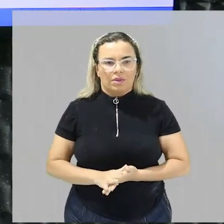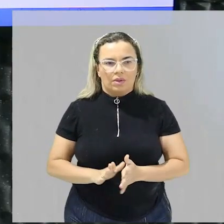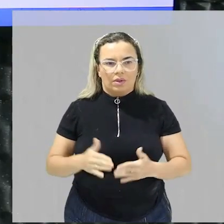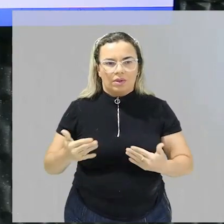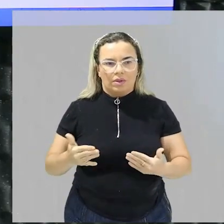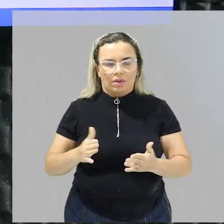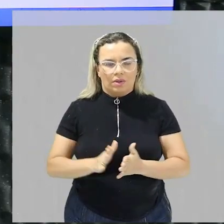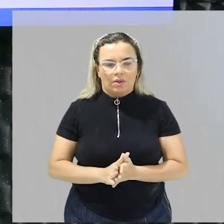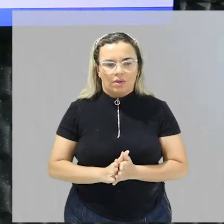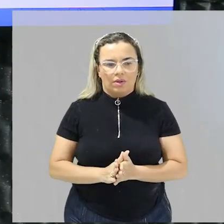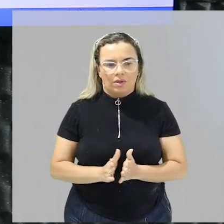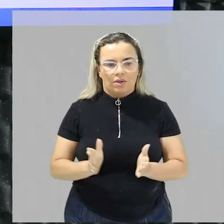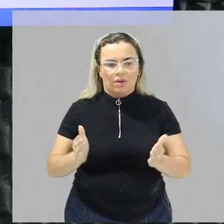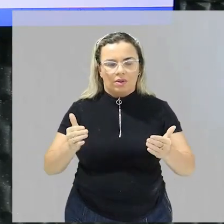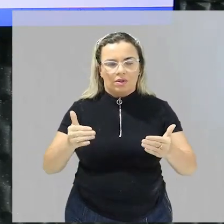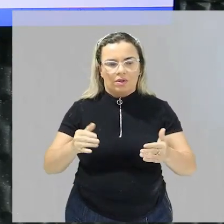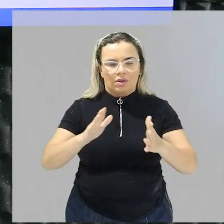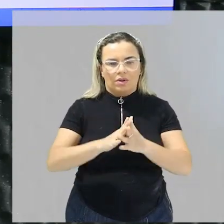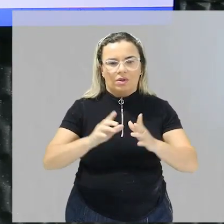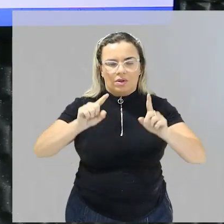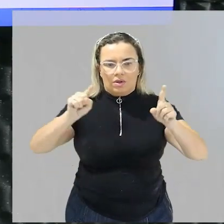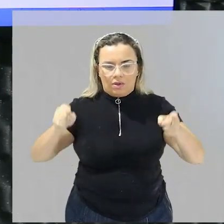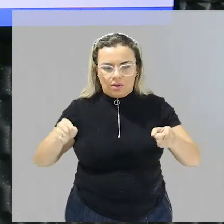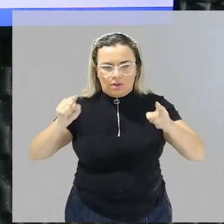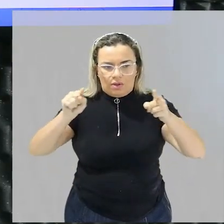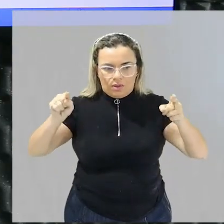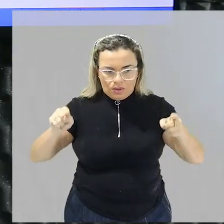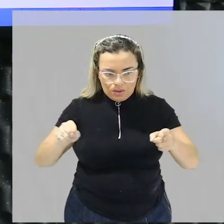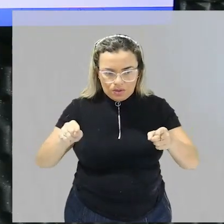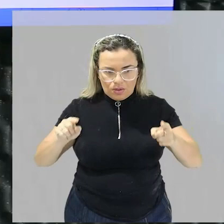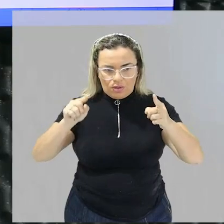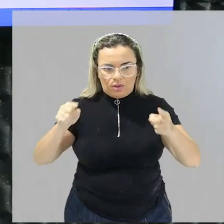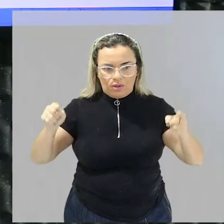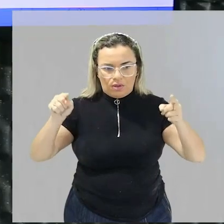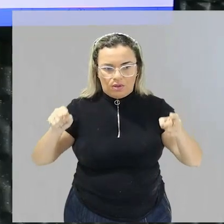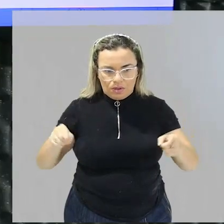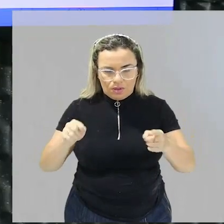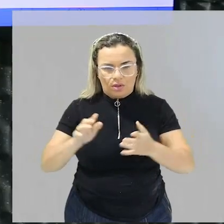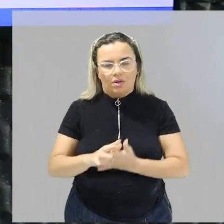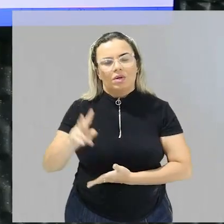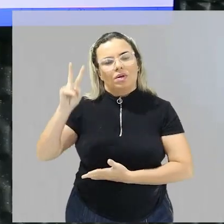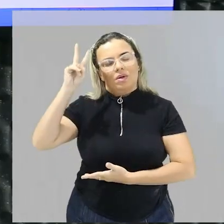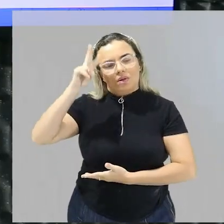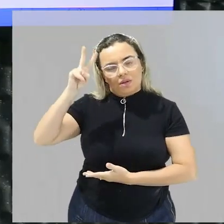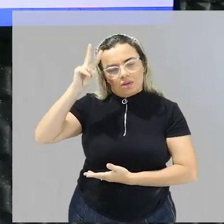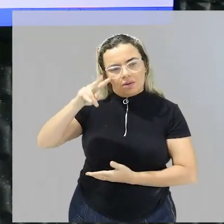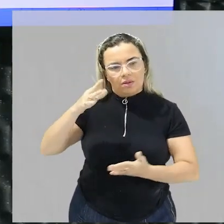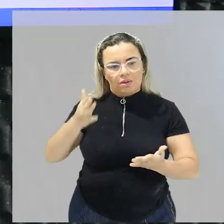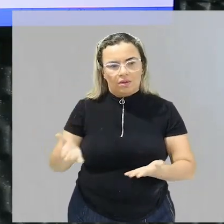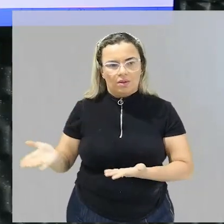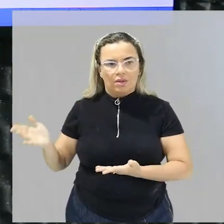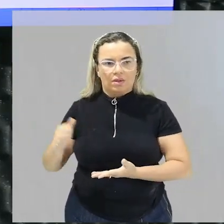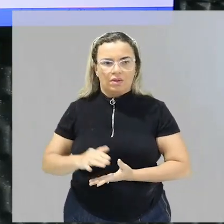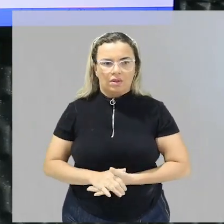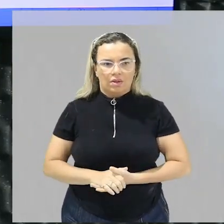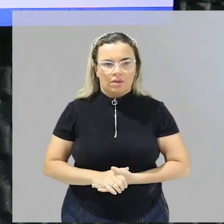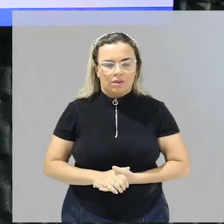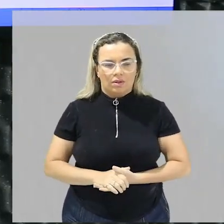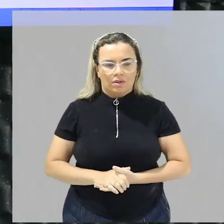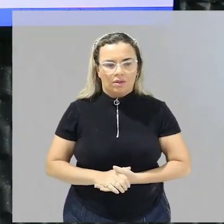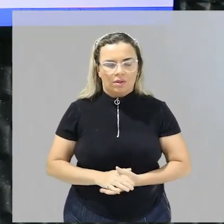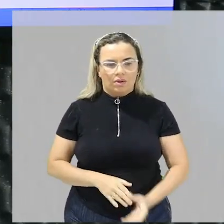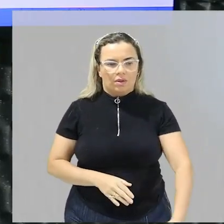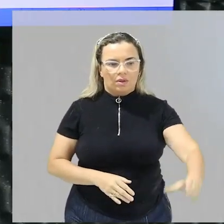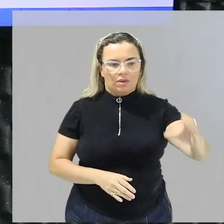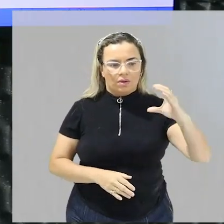né, parece uma caixinha, parênteses, colchete, chaves, lembra? Que é o colchete, tá? Esse colchete, ele tá virado